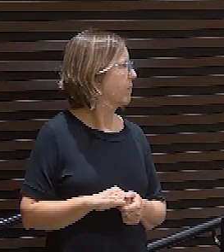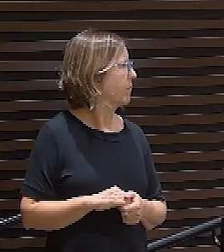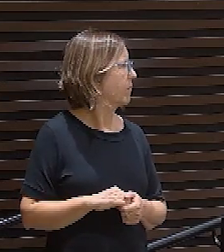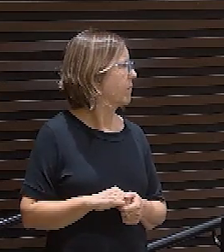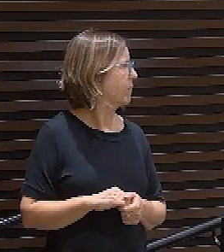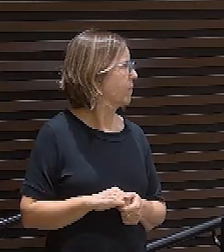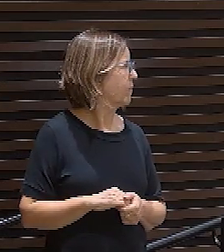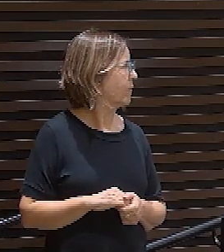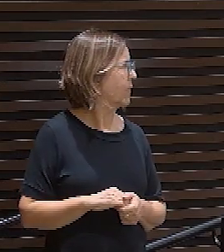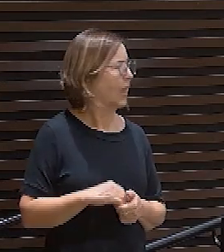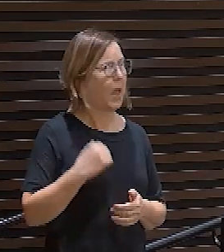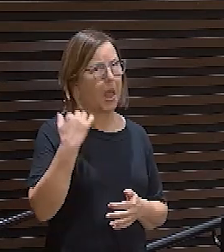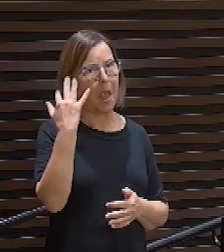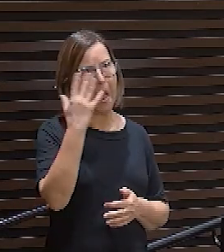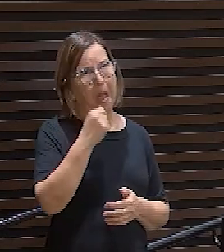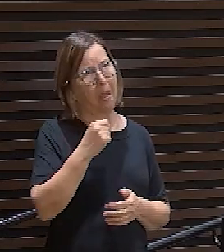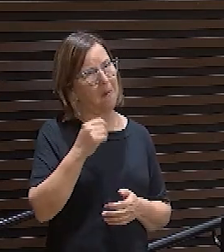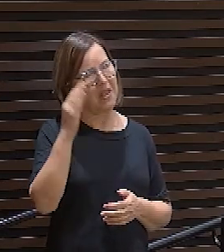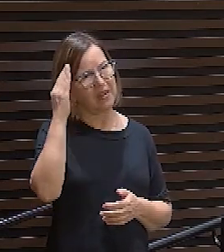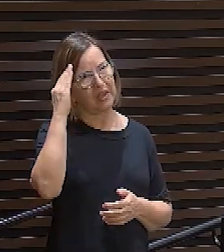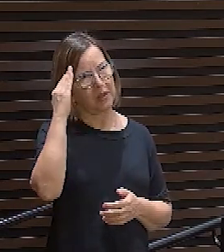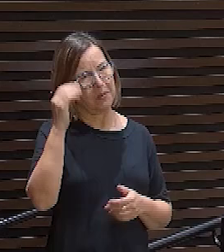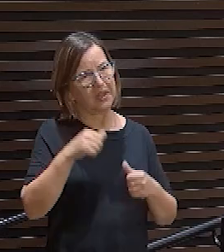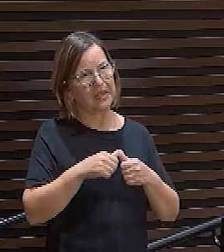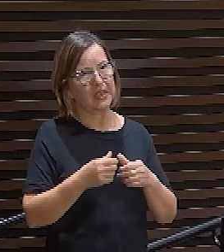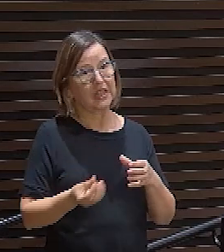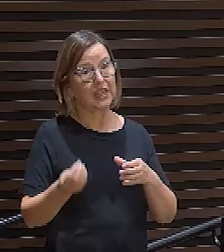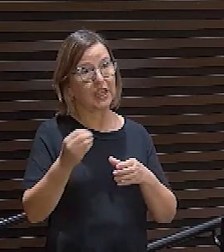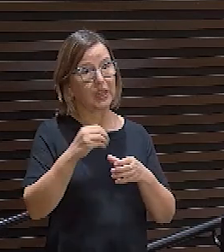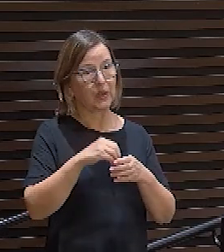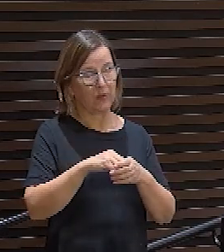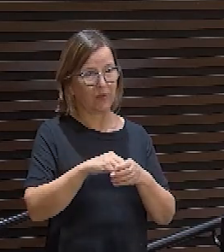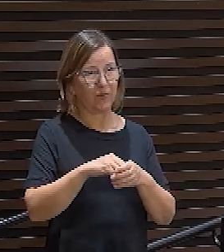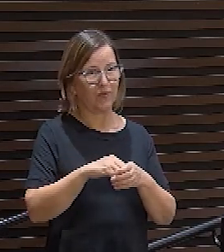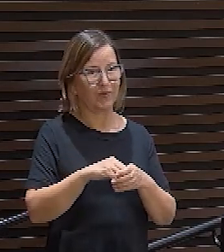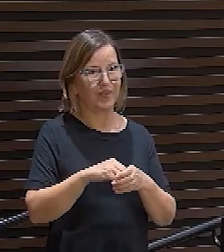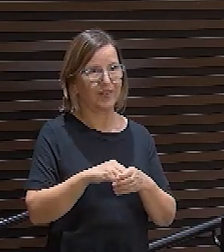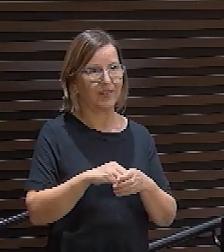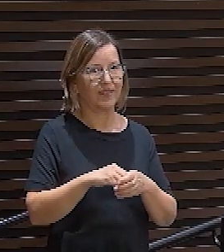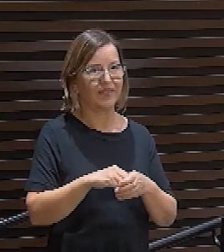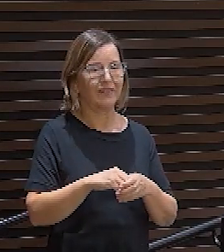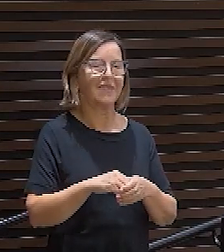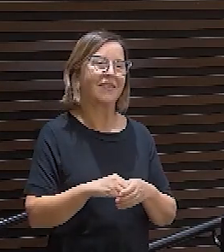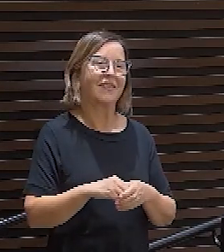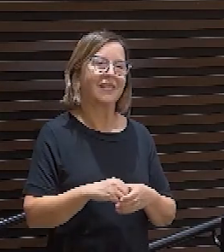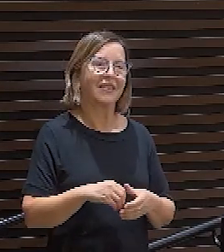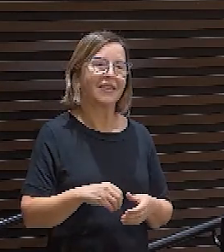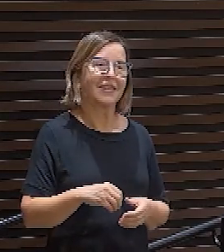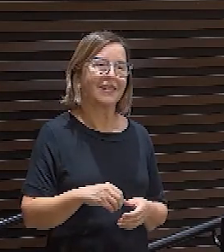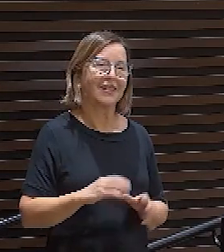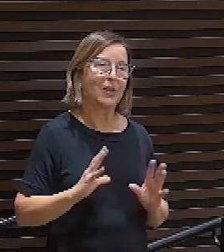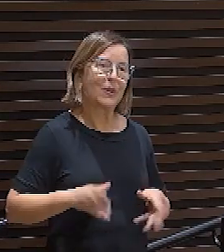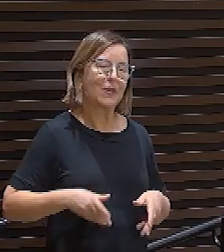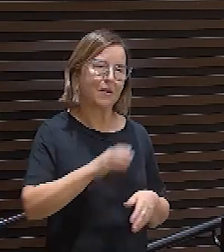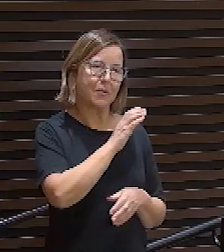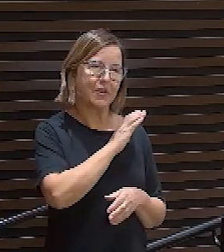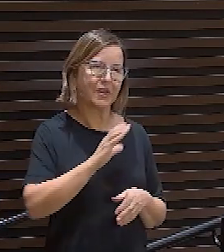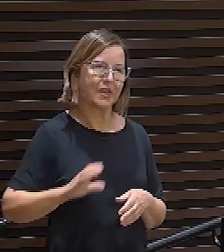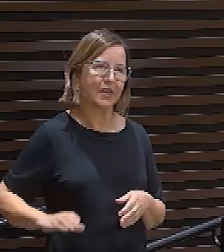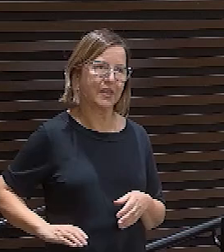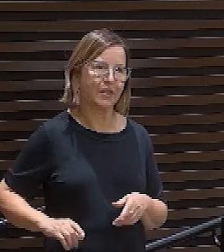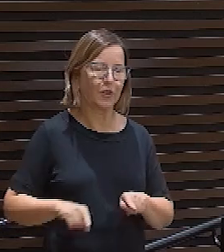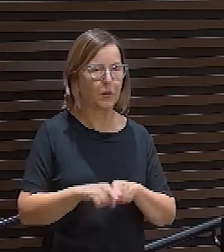dessa inclusão, mas segunda-feira, 8 horas da manhã, o que eu faço? Preciso de coisa prática. O que a gente espera? Uma lista de